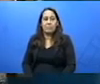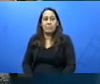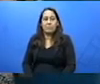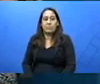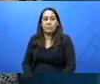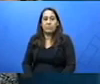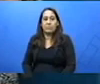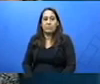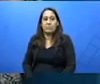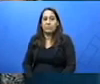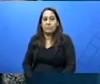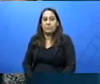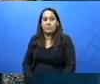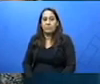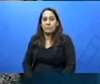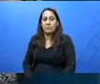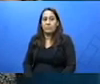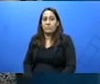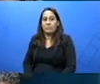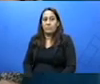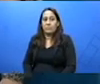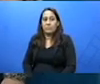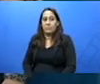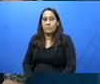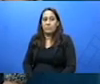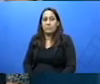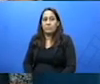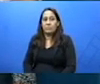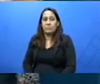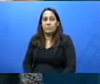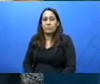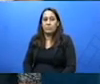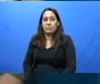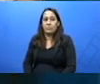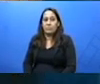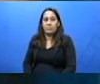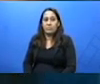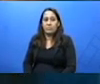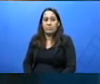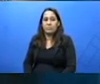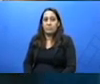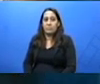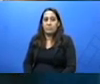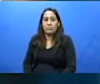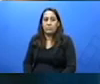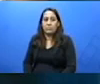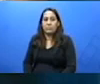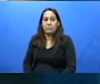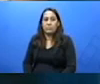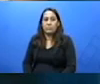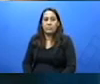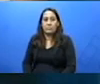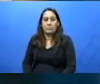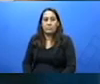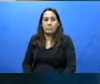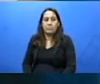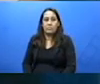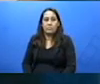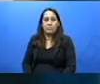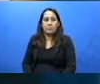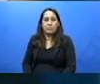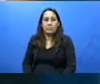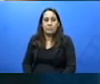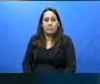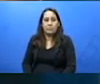Que, o E, ainda tem criança confundindo o que com o C. Quando eu tenho esse